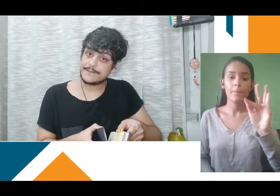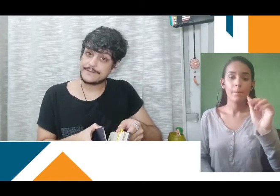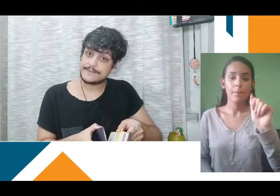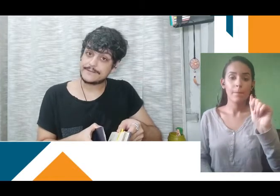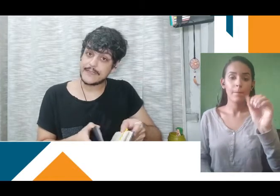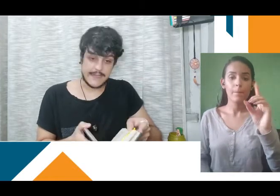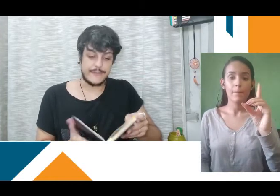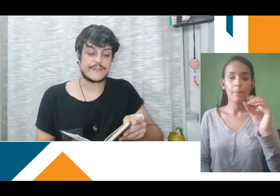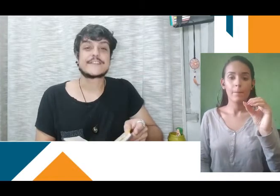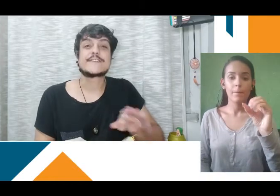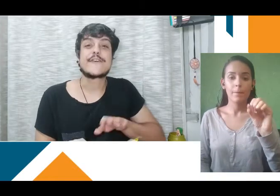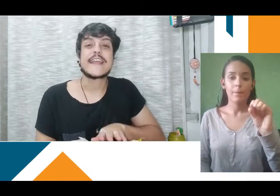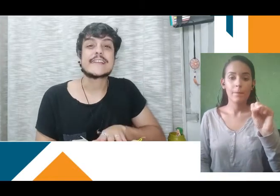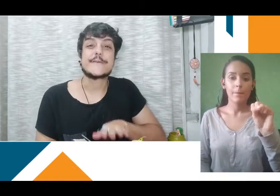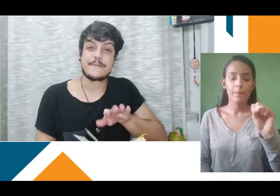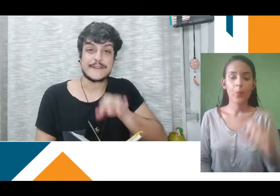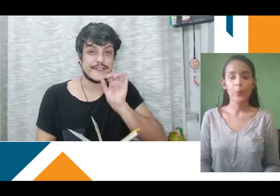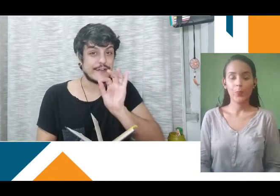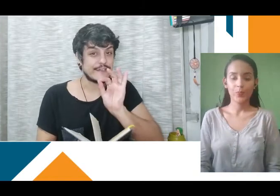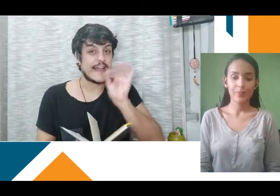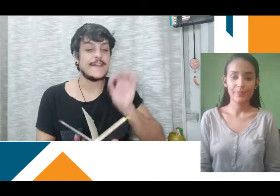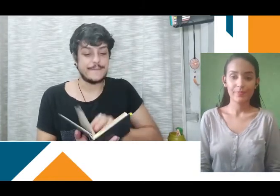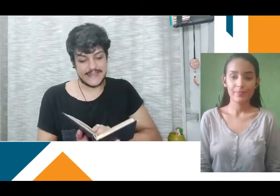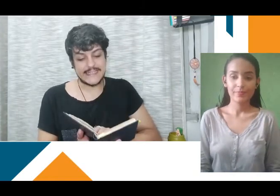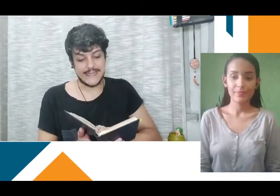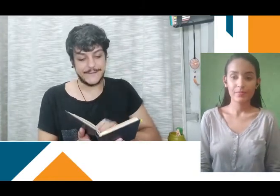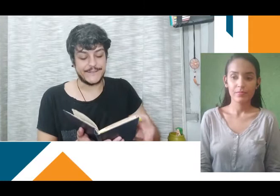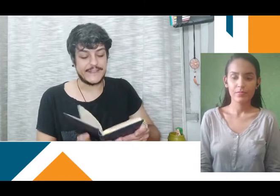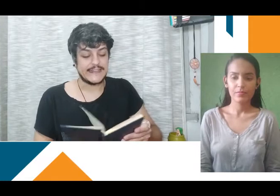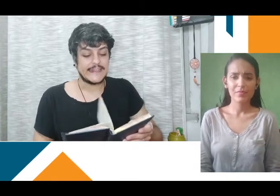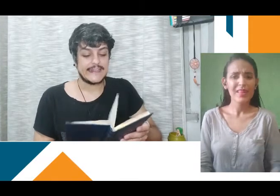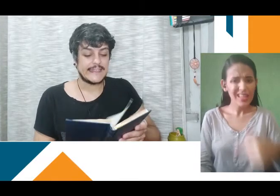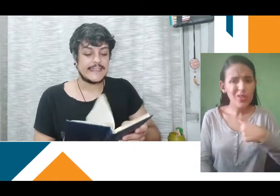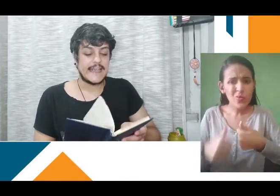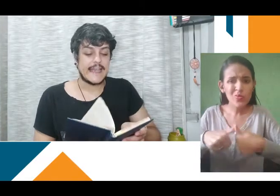conhece? Bom, se você não conhece, é o momento de degustar um pedacinho.